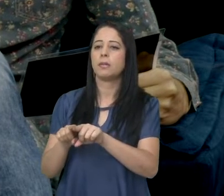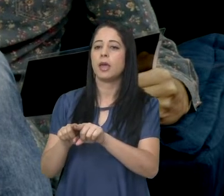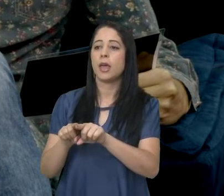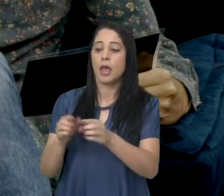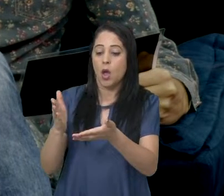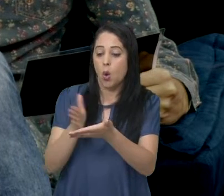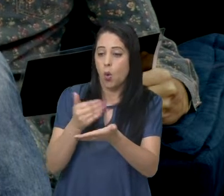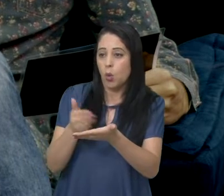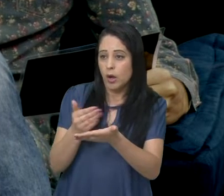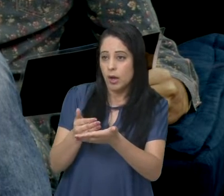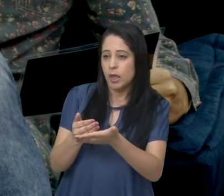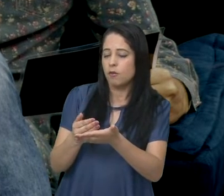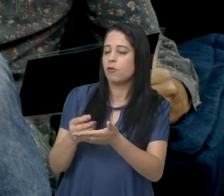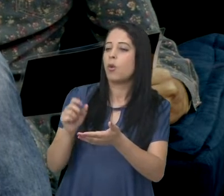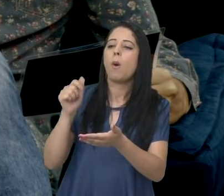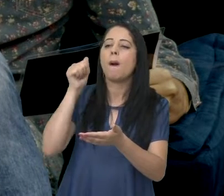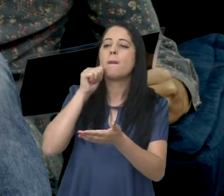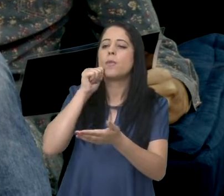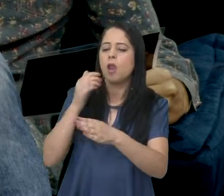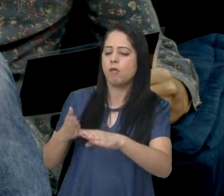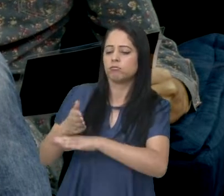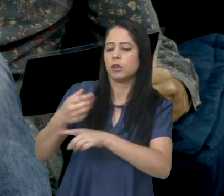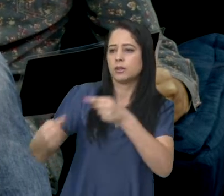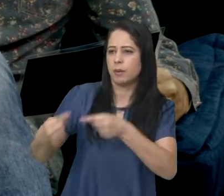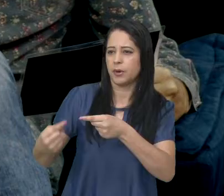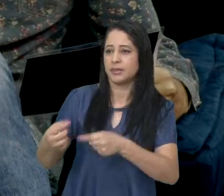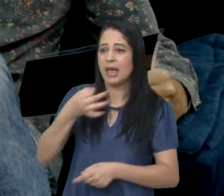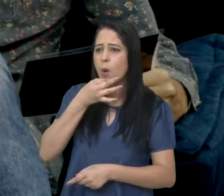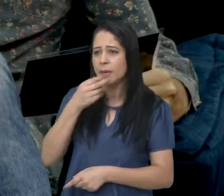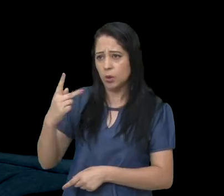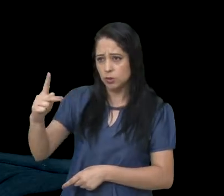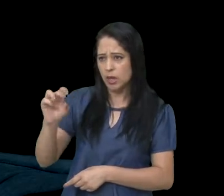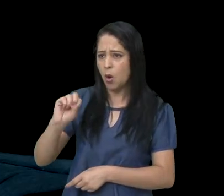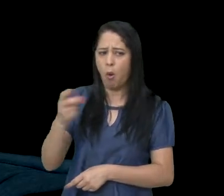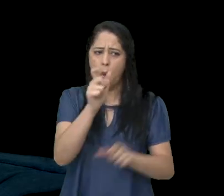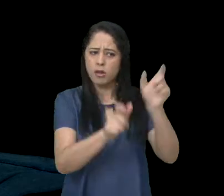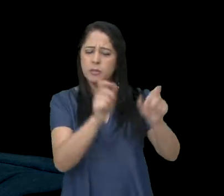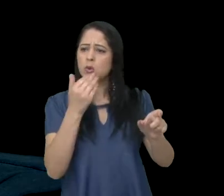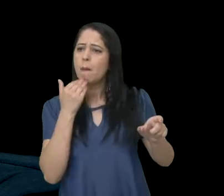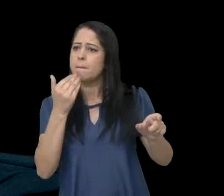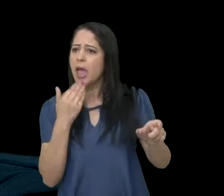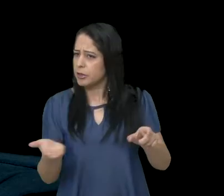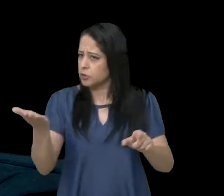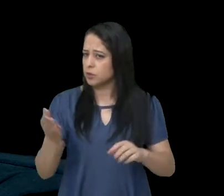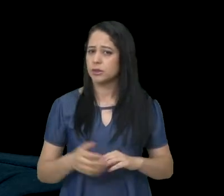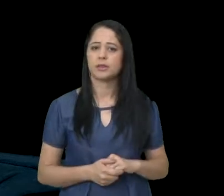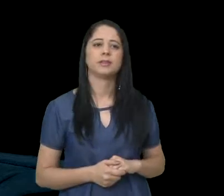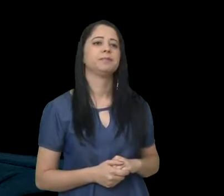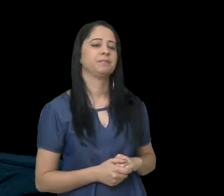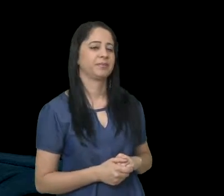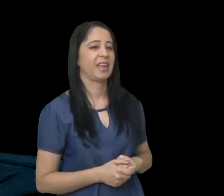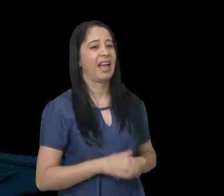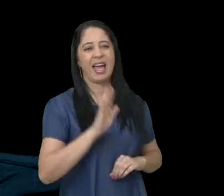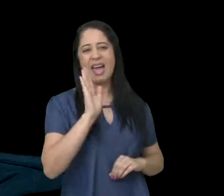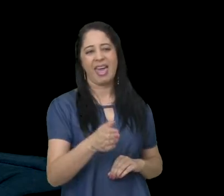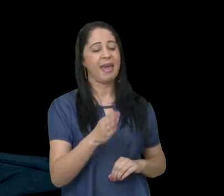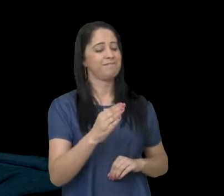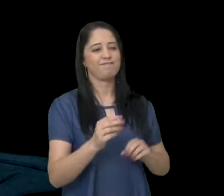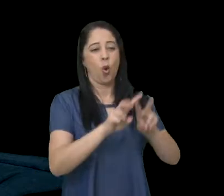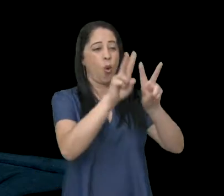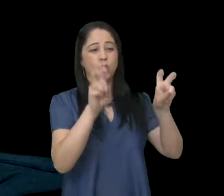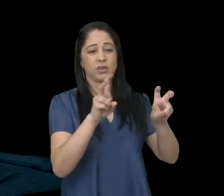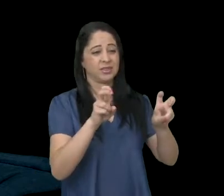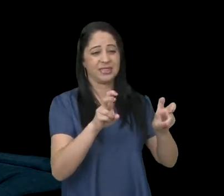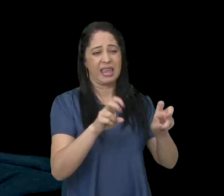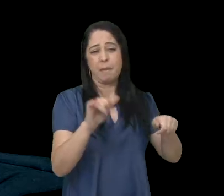na política, né? Isso é uma coisa que vem de você ou que vem da população? Isso é uma plataforma que eu digo mesmo